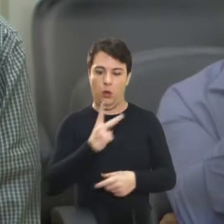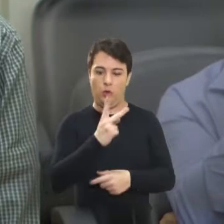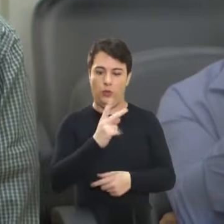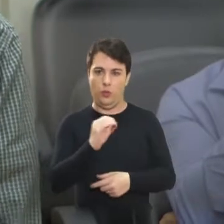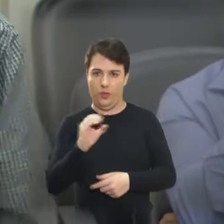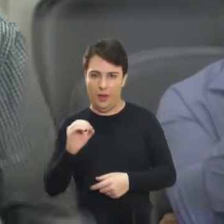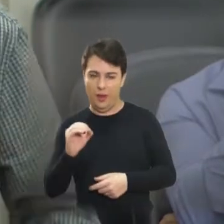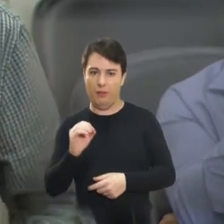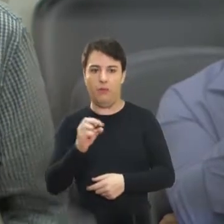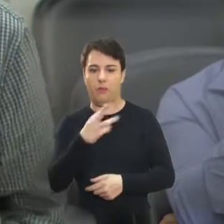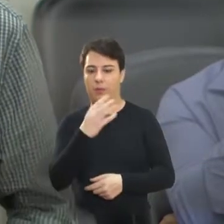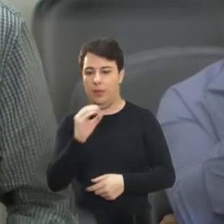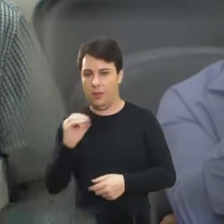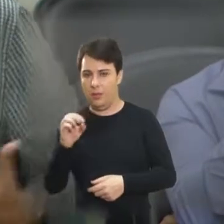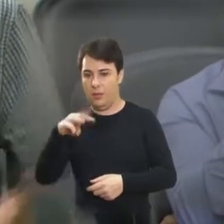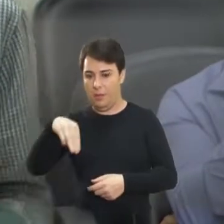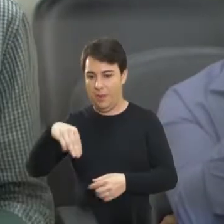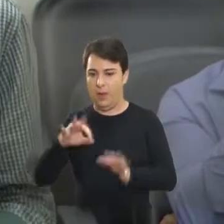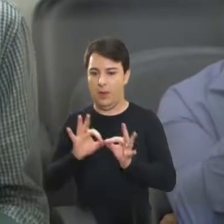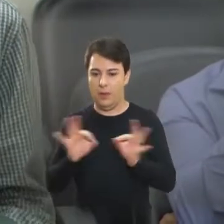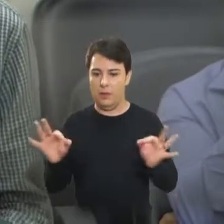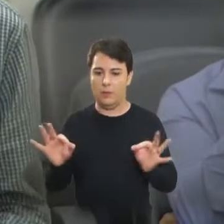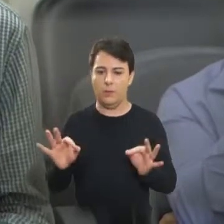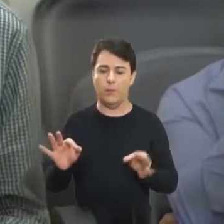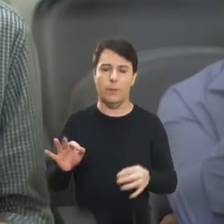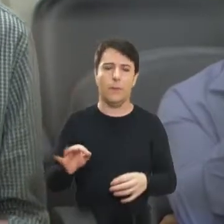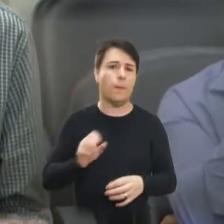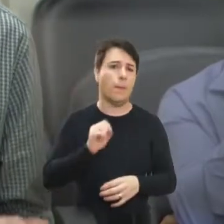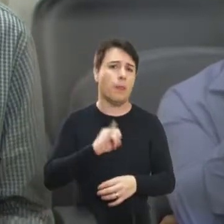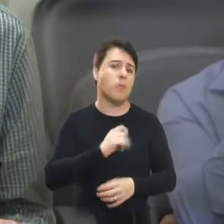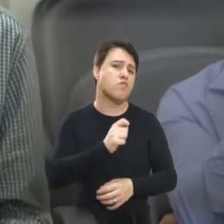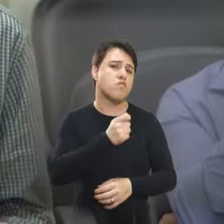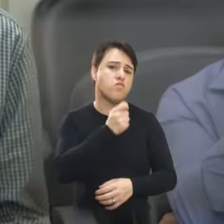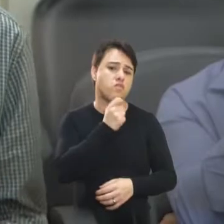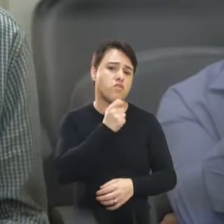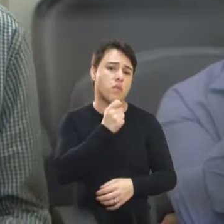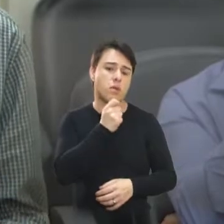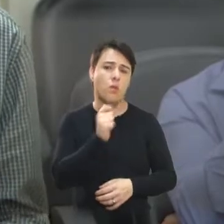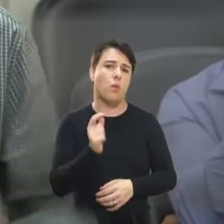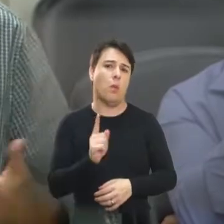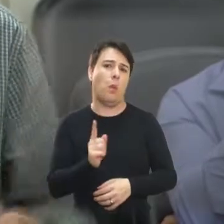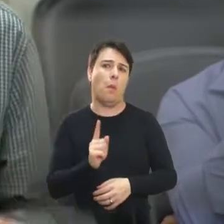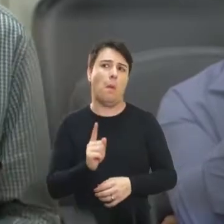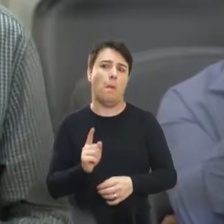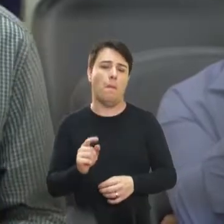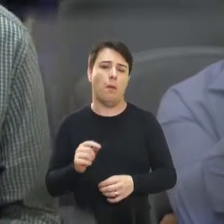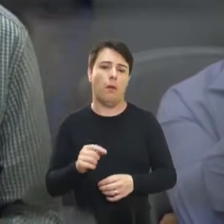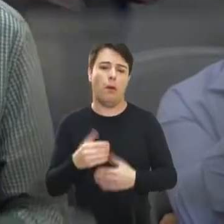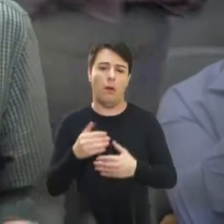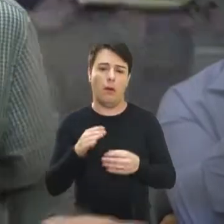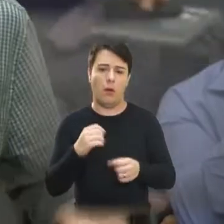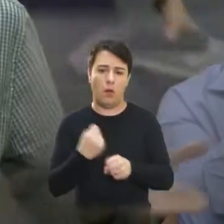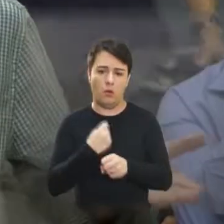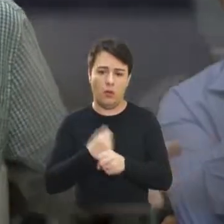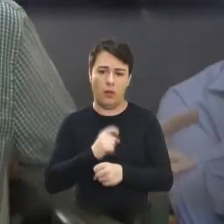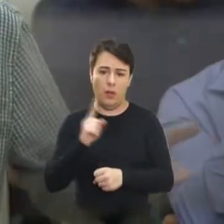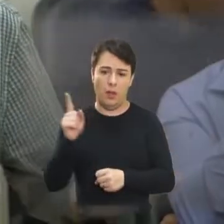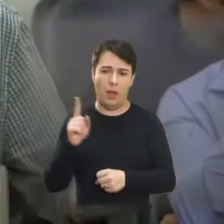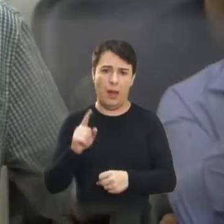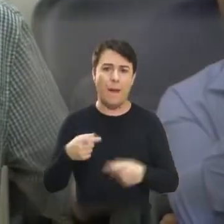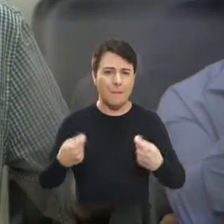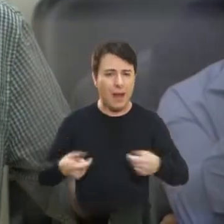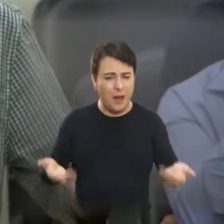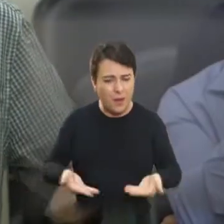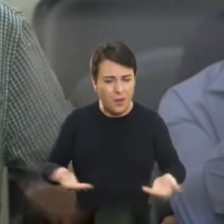metros, né? Se ainda não é necessário o loteamento lá, a gente não precisa deixar para fazer isso